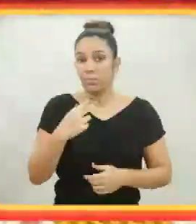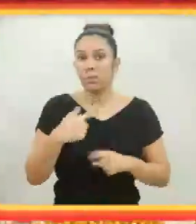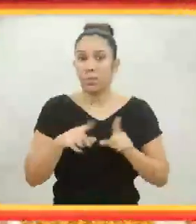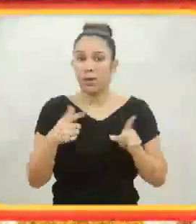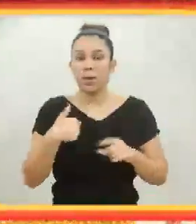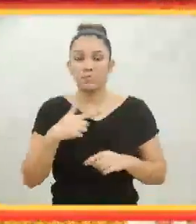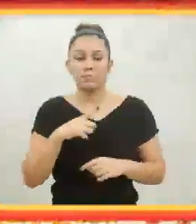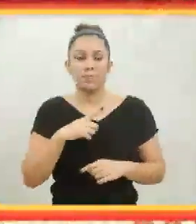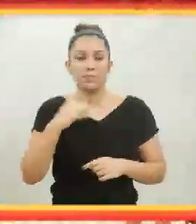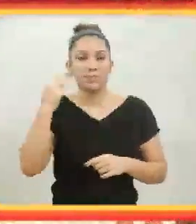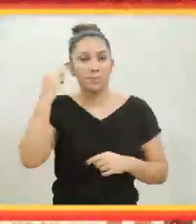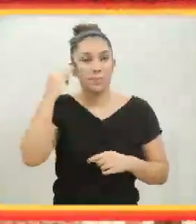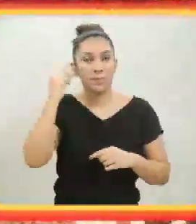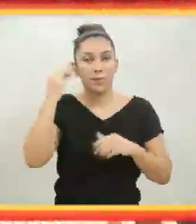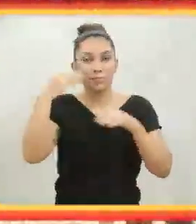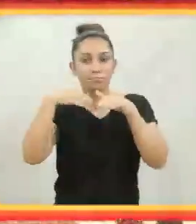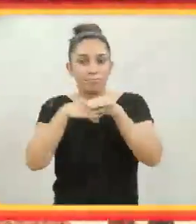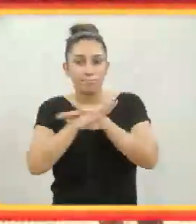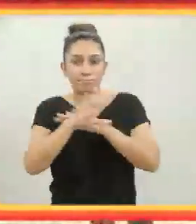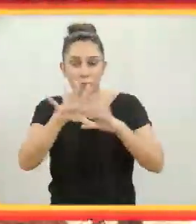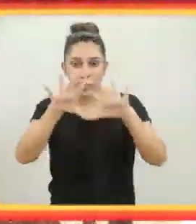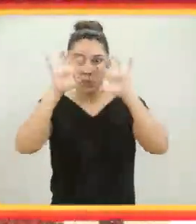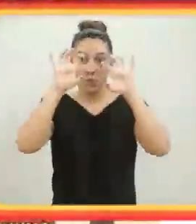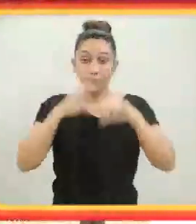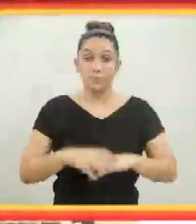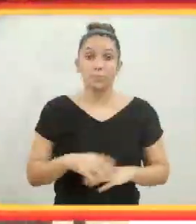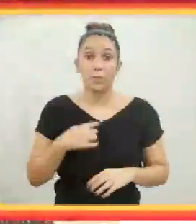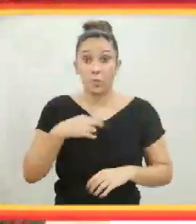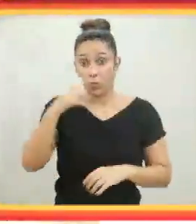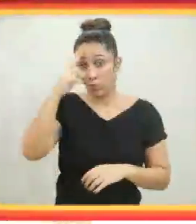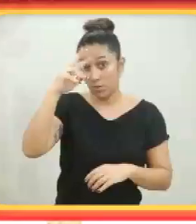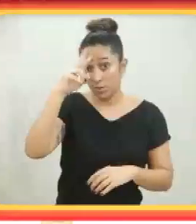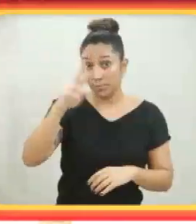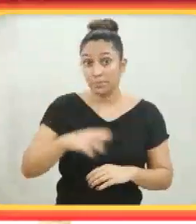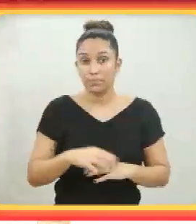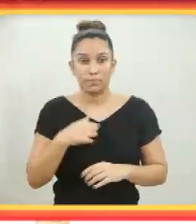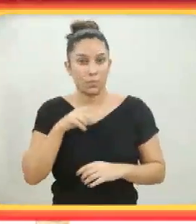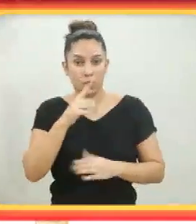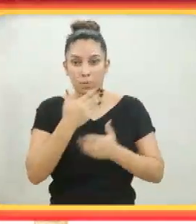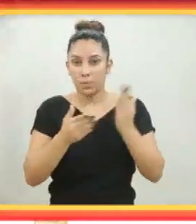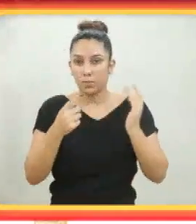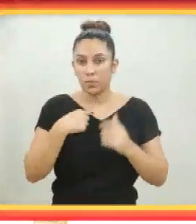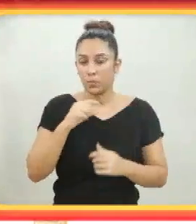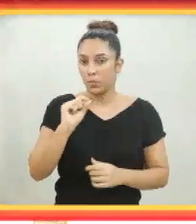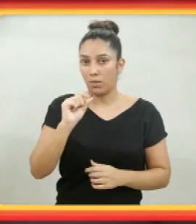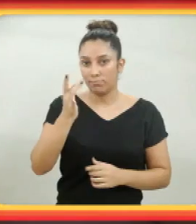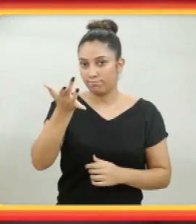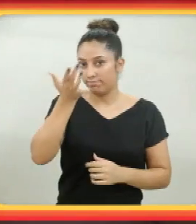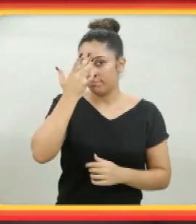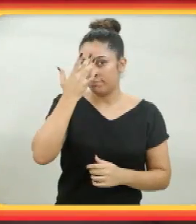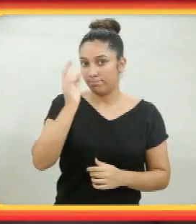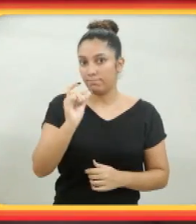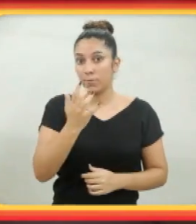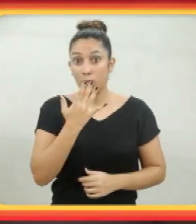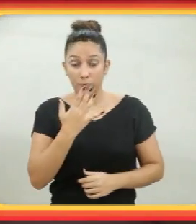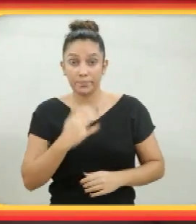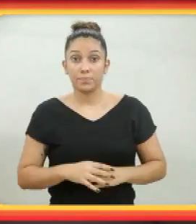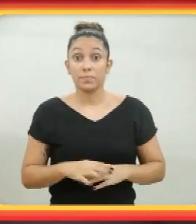memória visual e me lembro, eu não perdi a memória das cores. Então